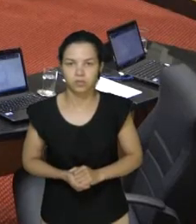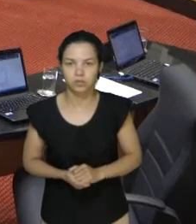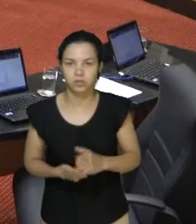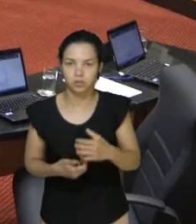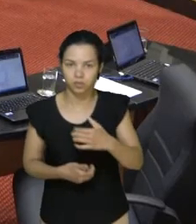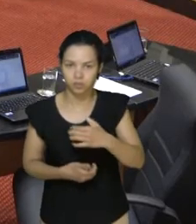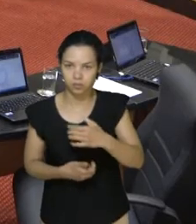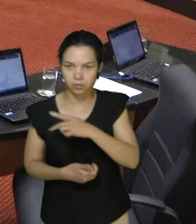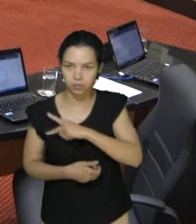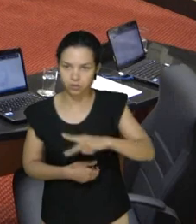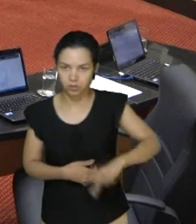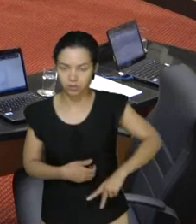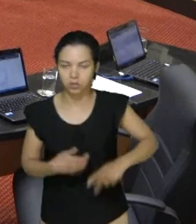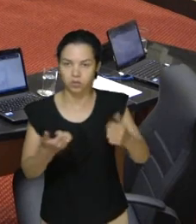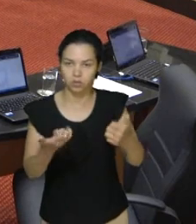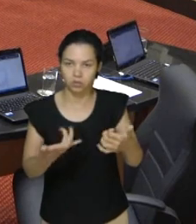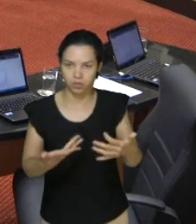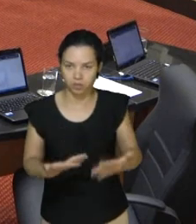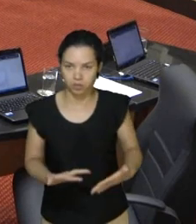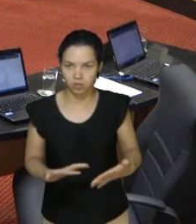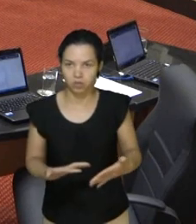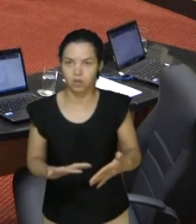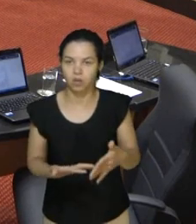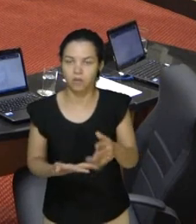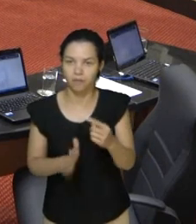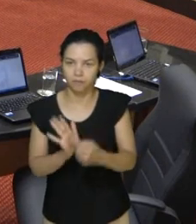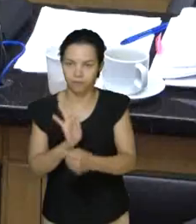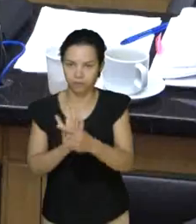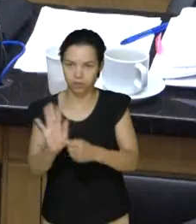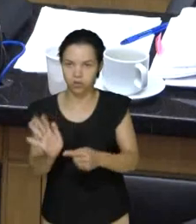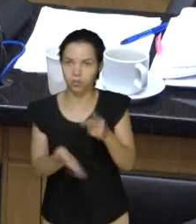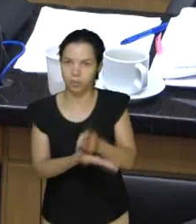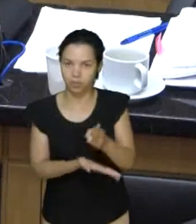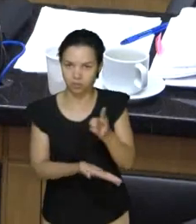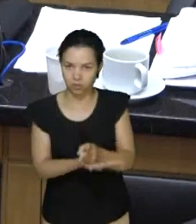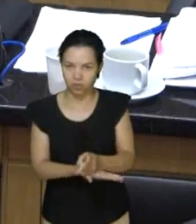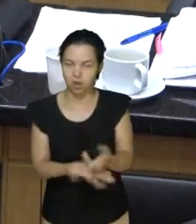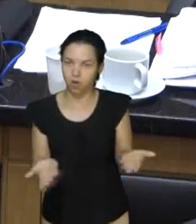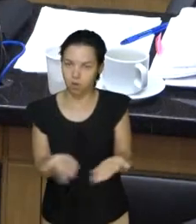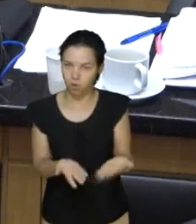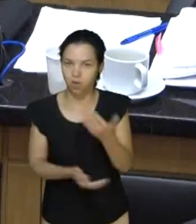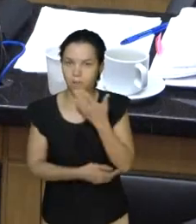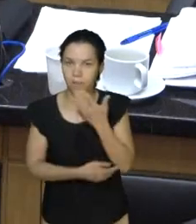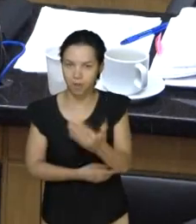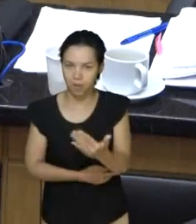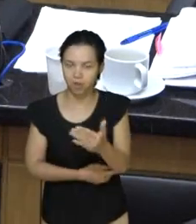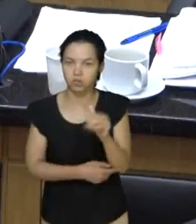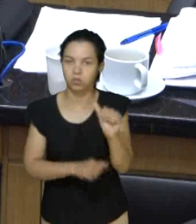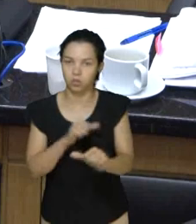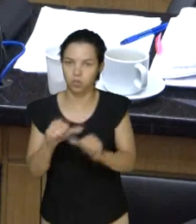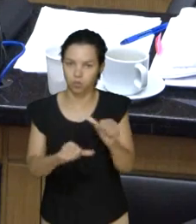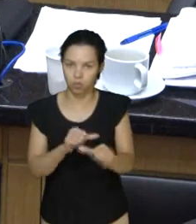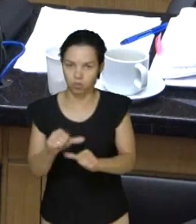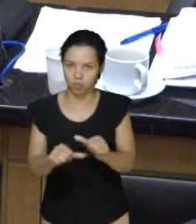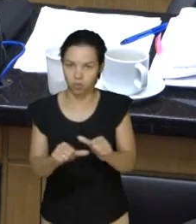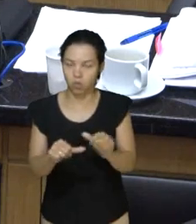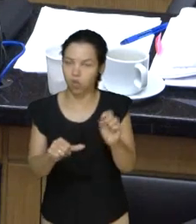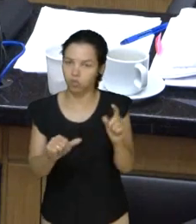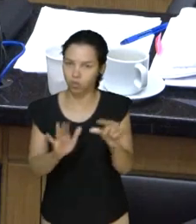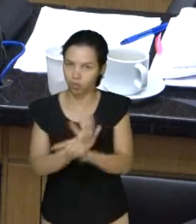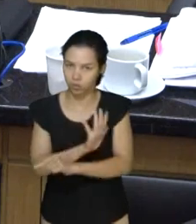eu pedi, eu disse que poderia manter o veto, dessa vez eu peço ao contrário. Foi apenas o inciso